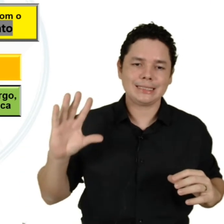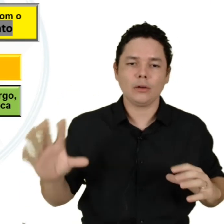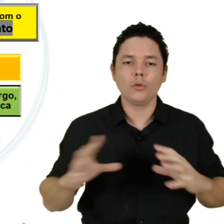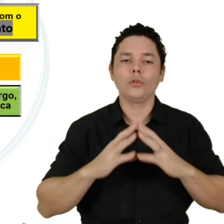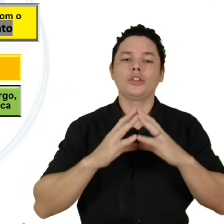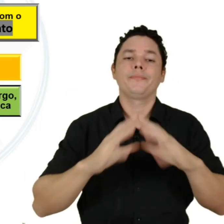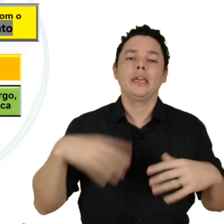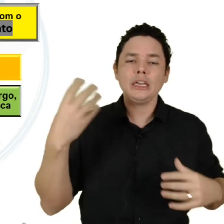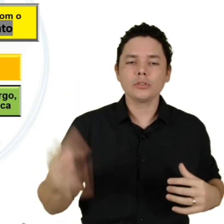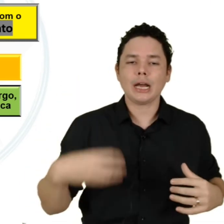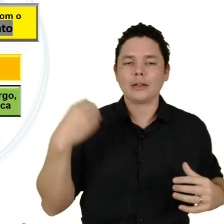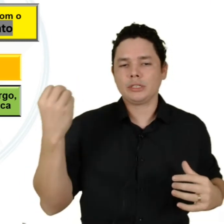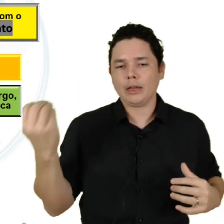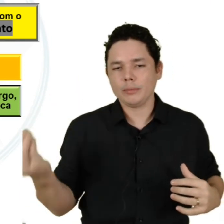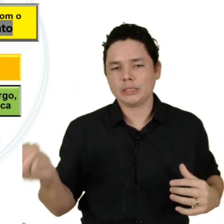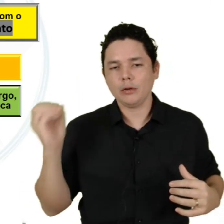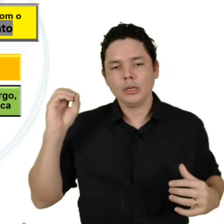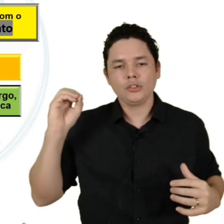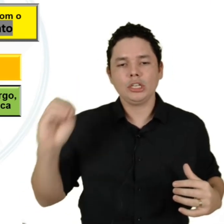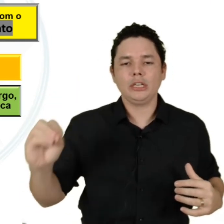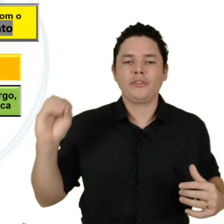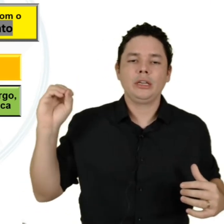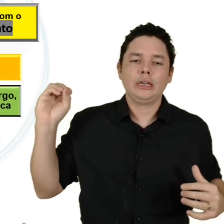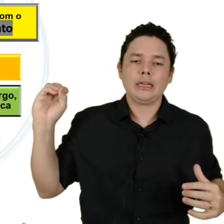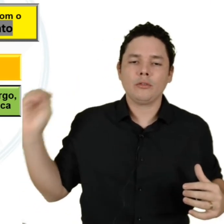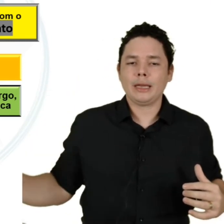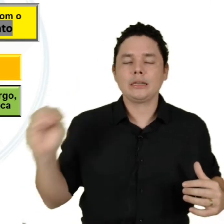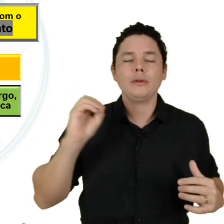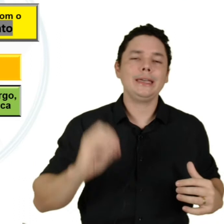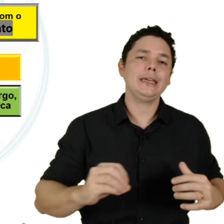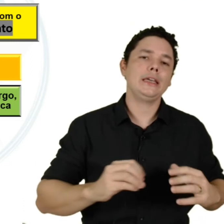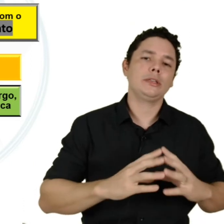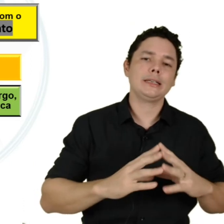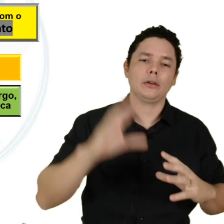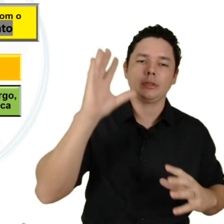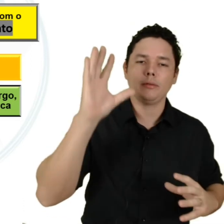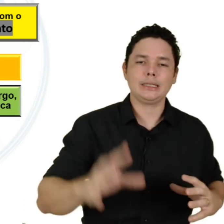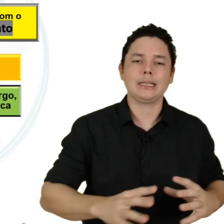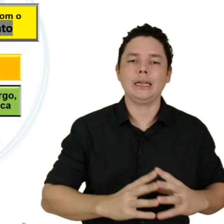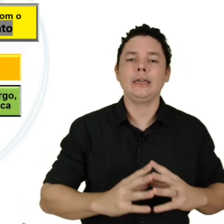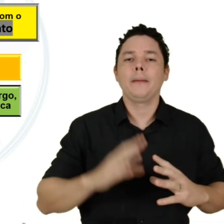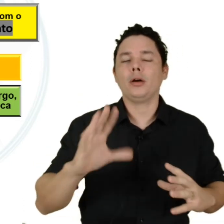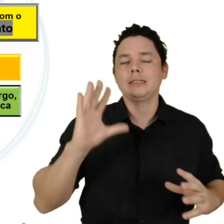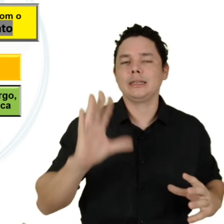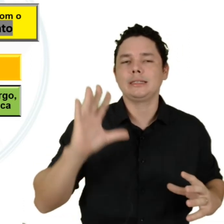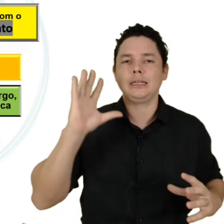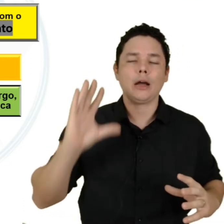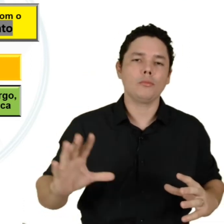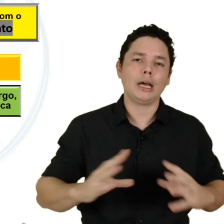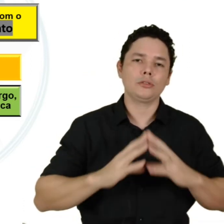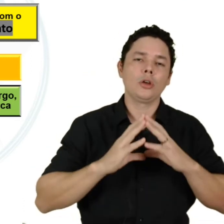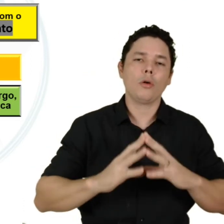profissionais da saúde. E os cargos em comissão de livre renomeação e exoneração. Então, esses aí podem ser